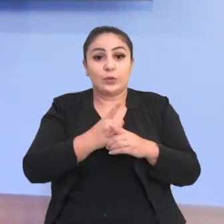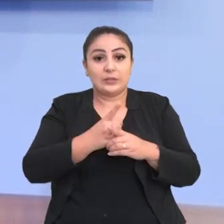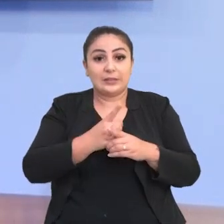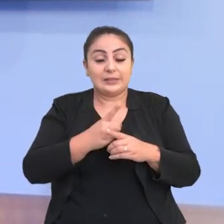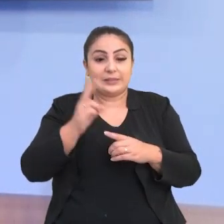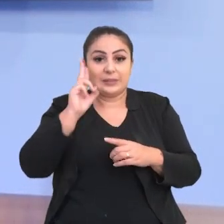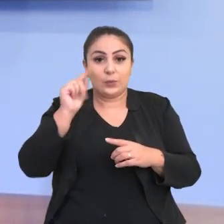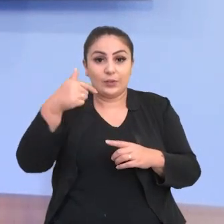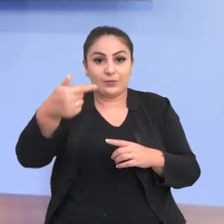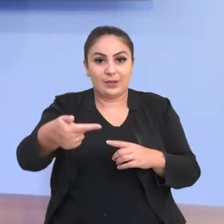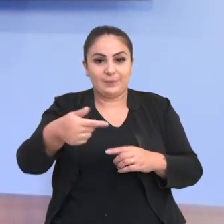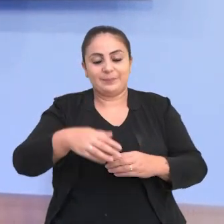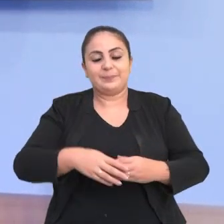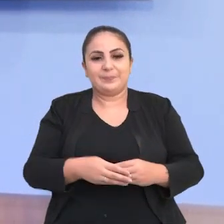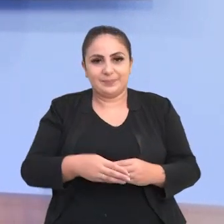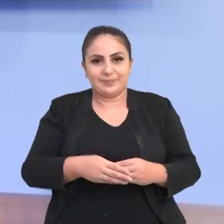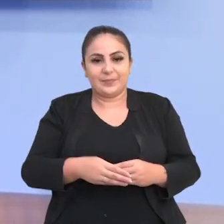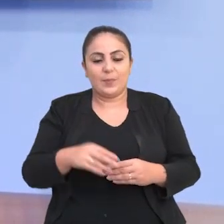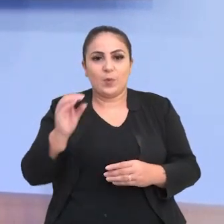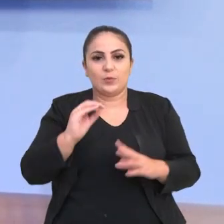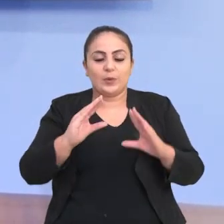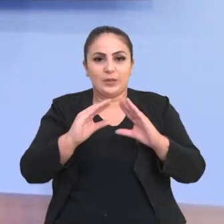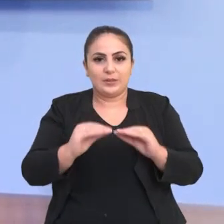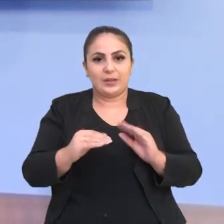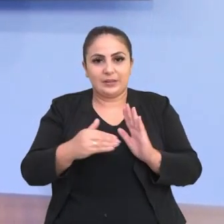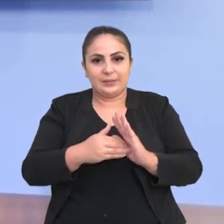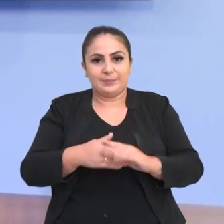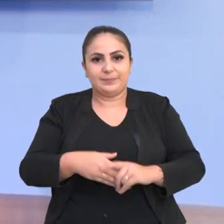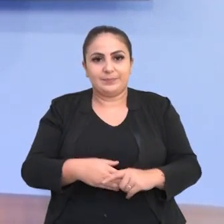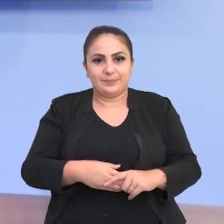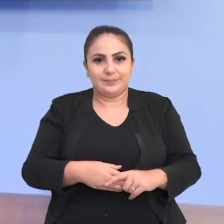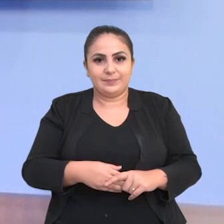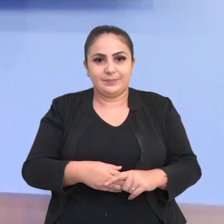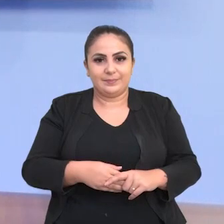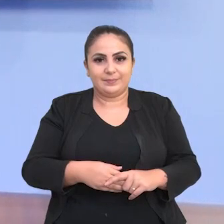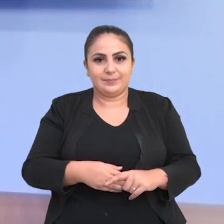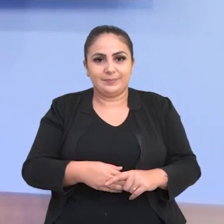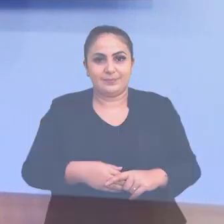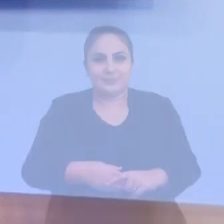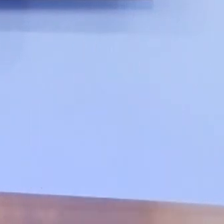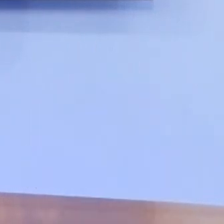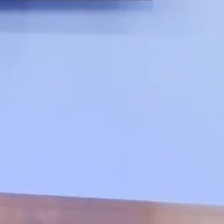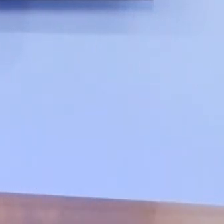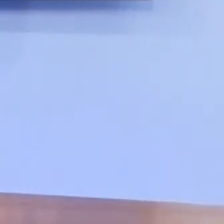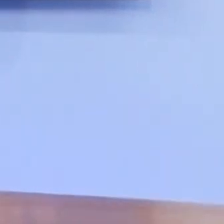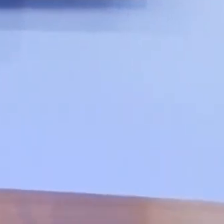Nós temos um novo encontro na próxima segunda-feira. Uma ótima noite e até lá!